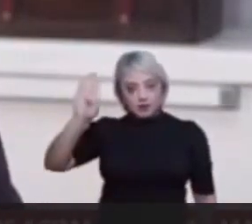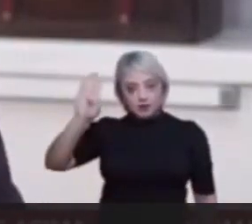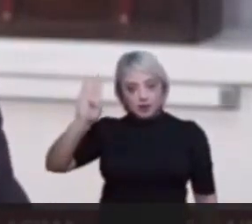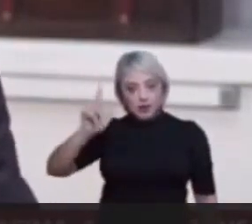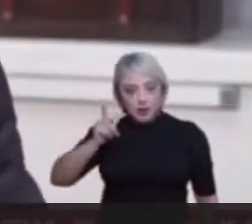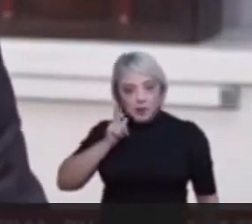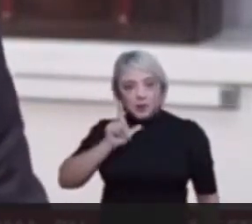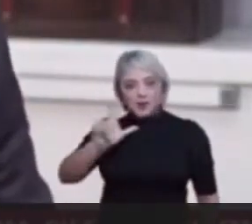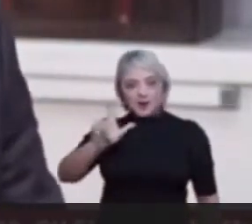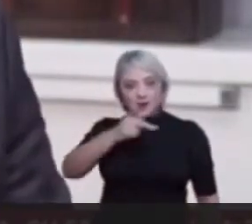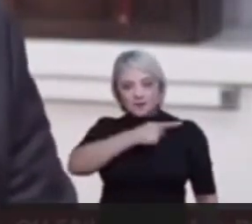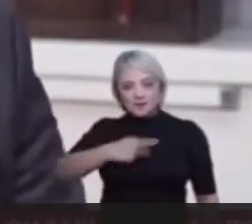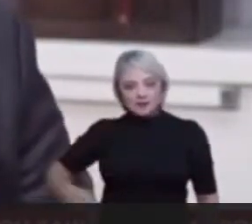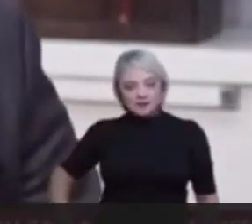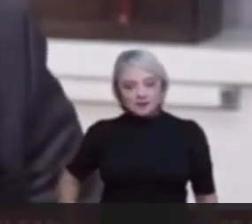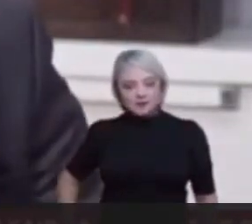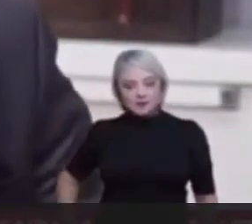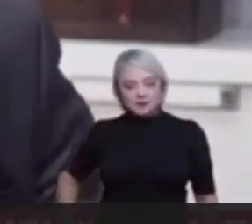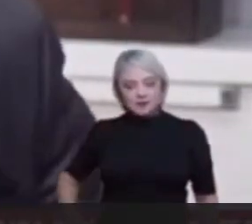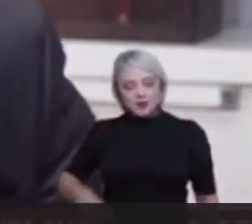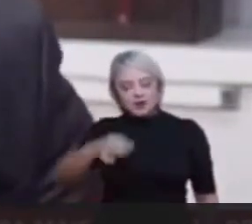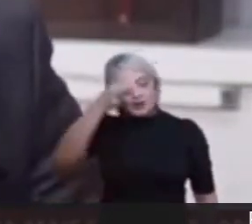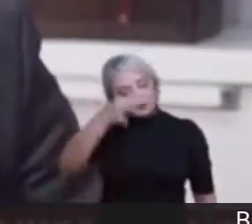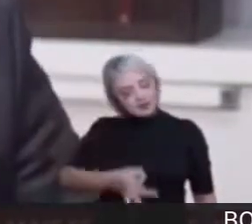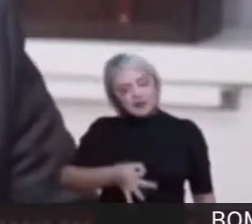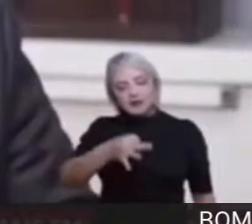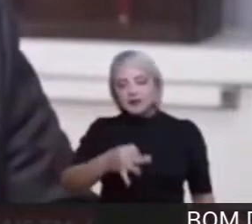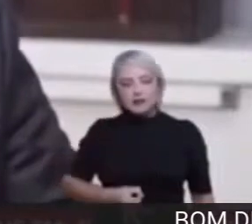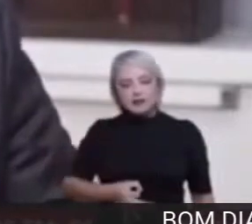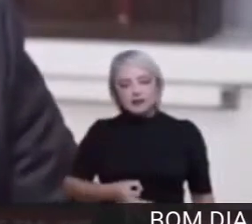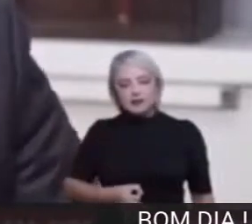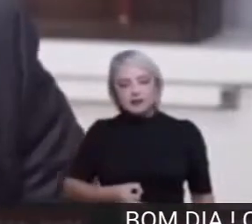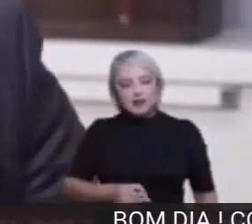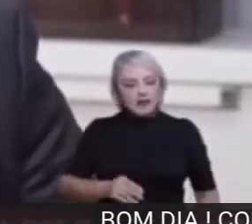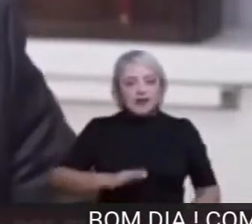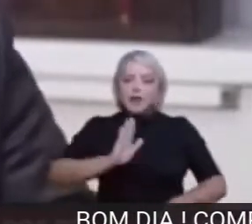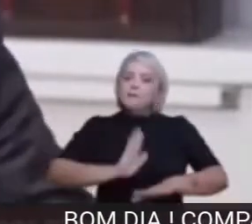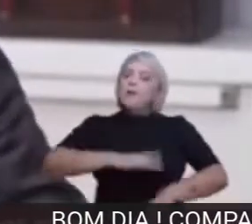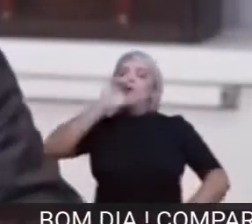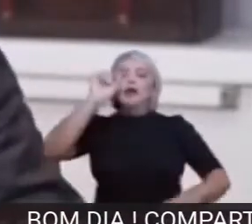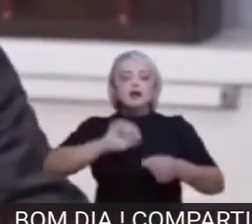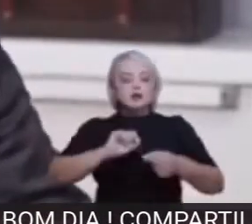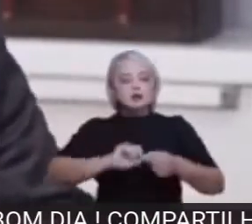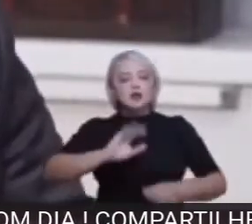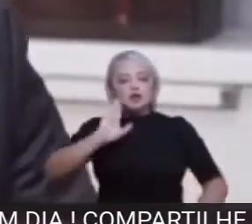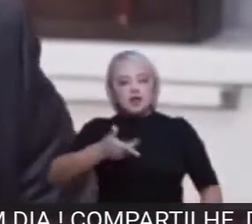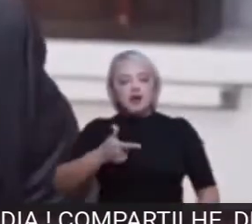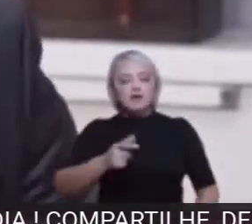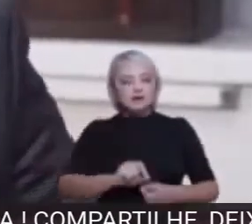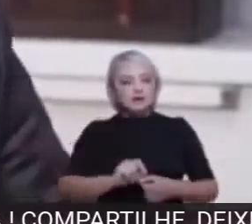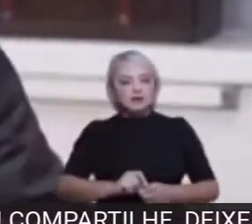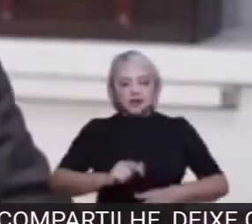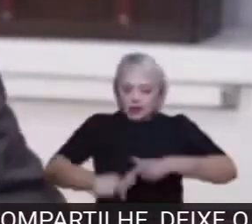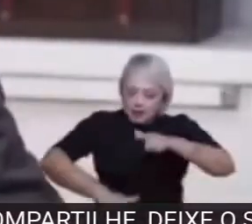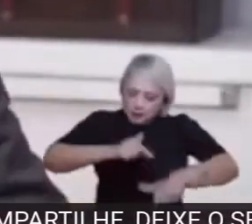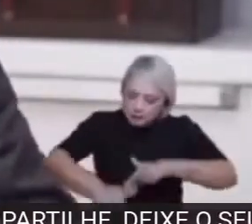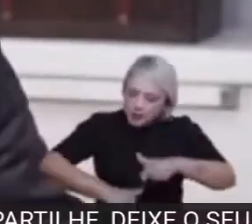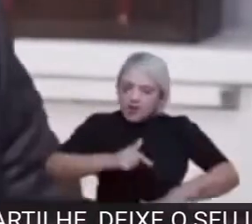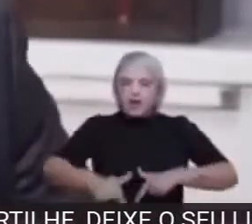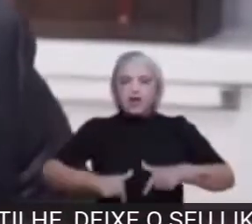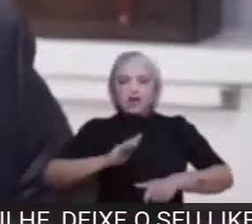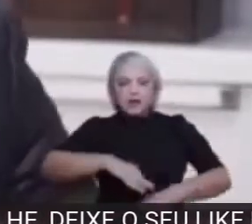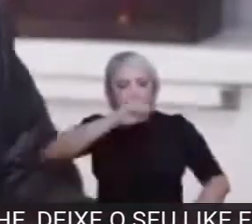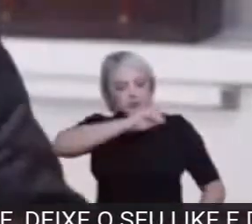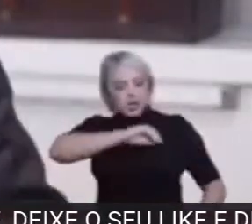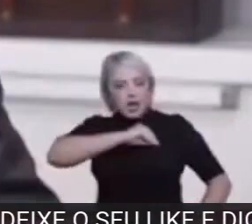República, pode estar certo que eu tenho que fazer mais do que eu fiz. Gerar mais emprego, gerar mais aumento de salário, gerar